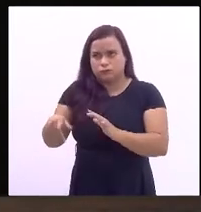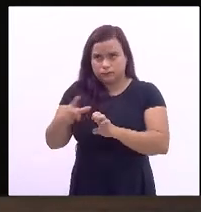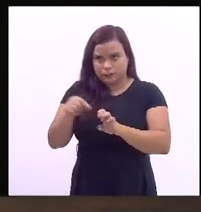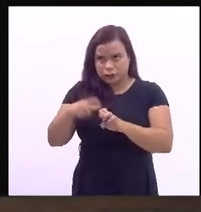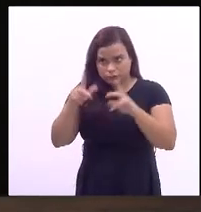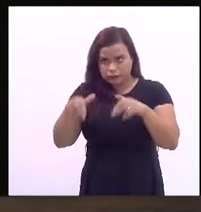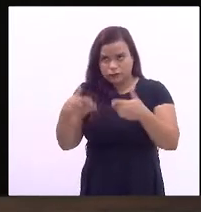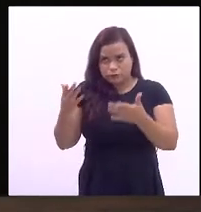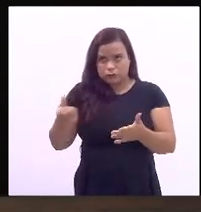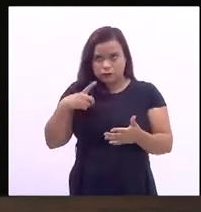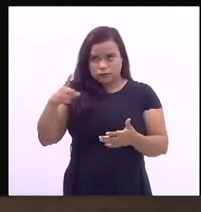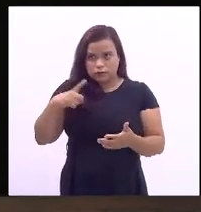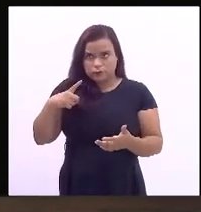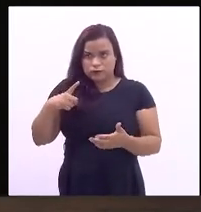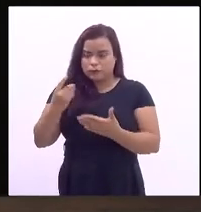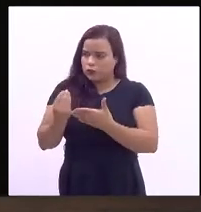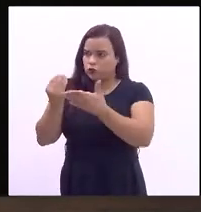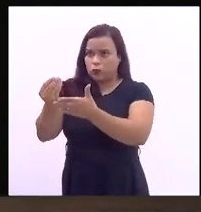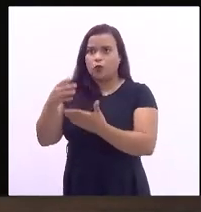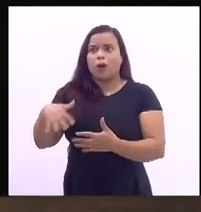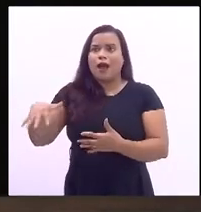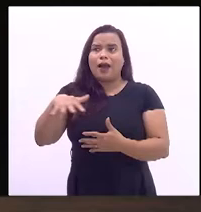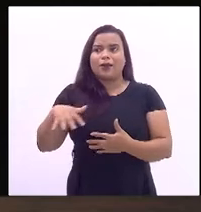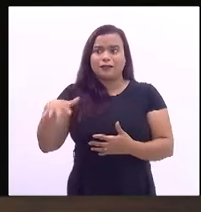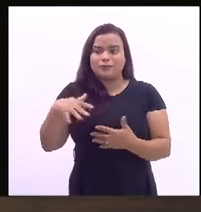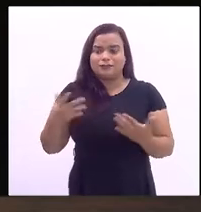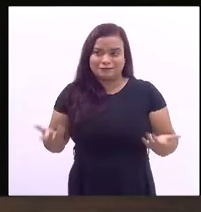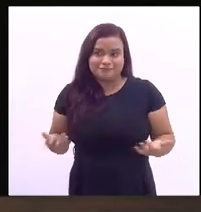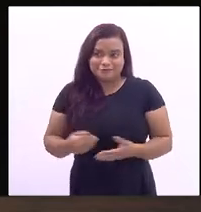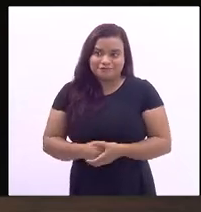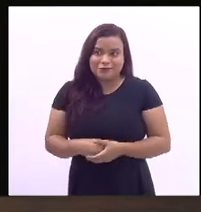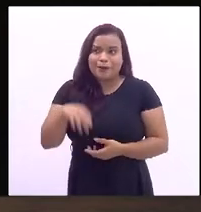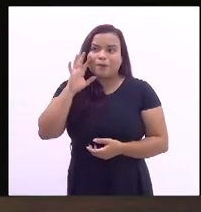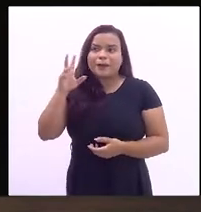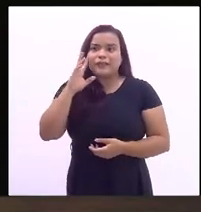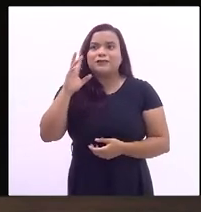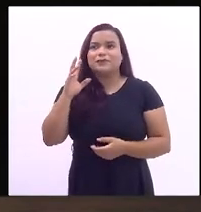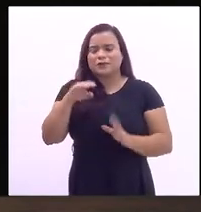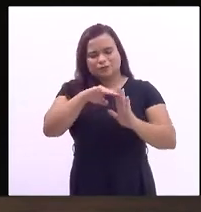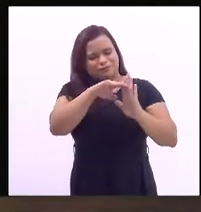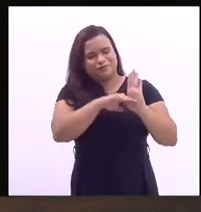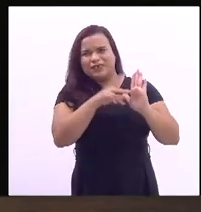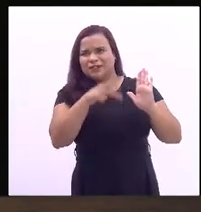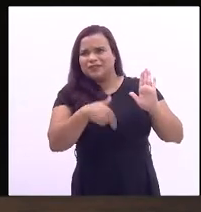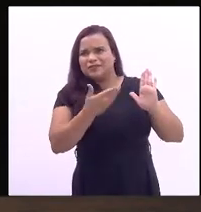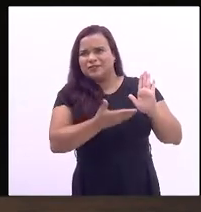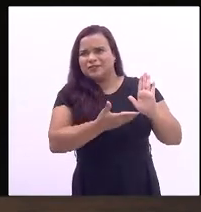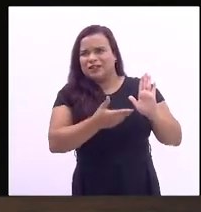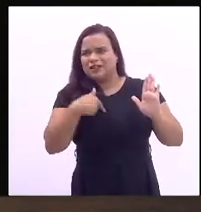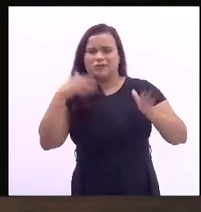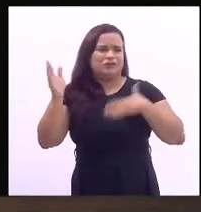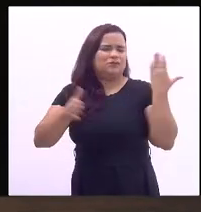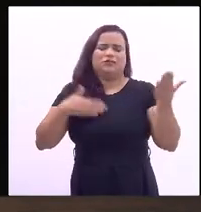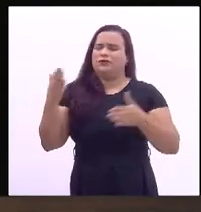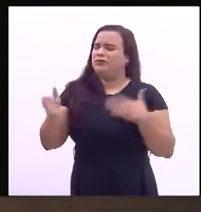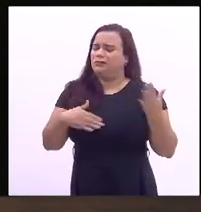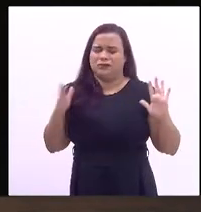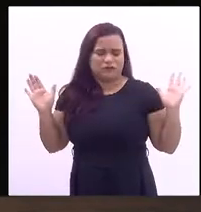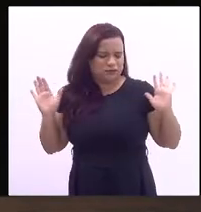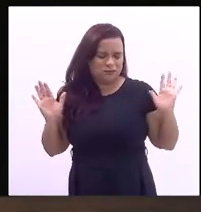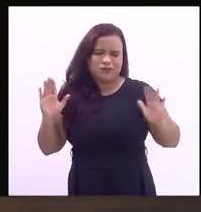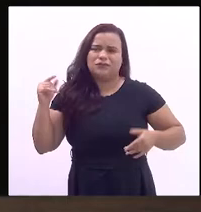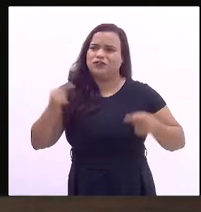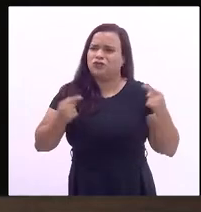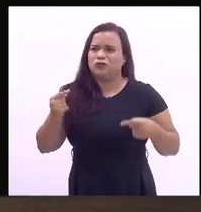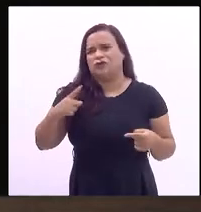empreendimento como aquele que foi doado à área então quando se trata de uma matéria como essa muito me assusta você